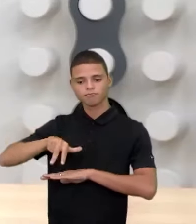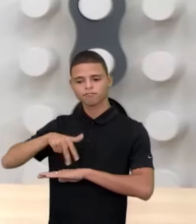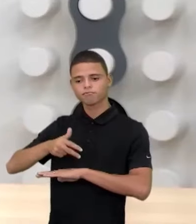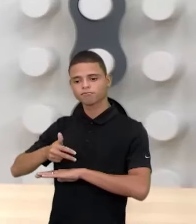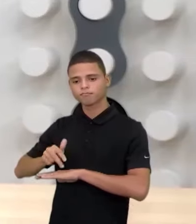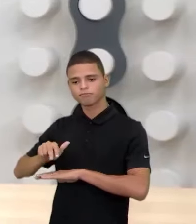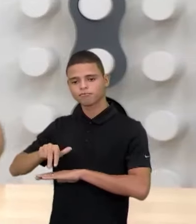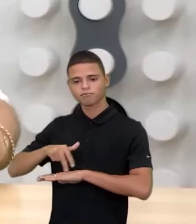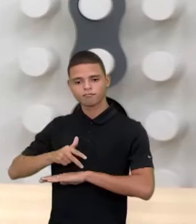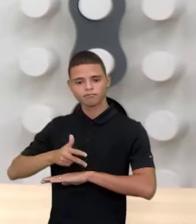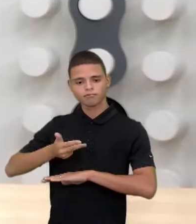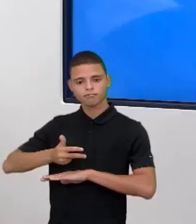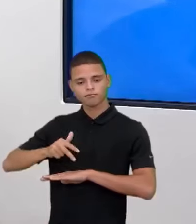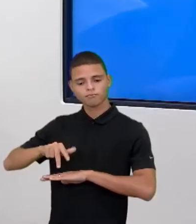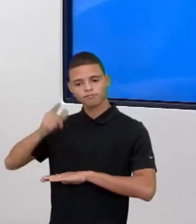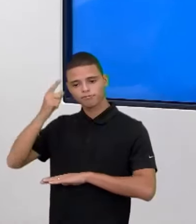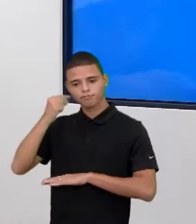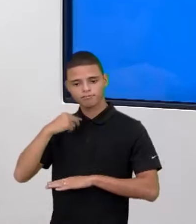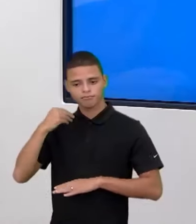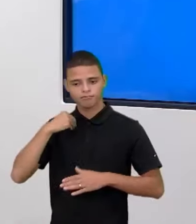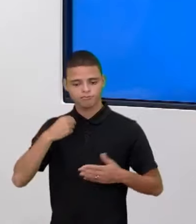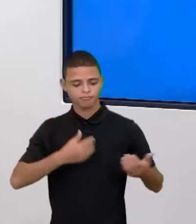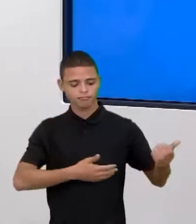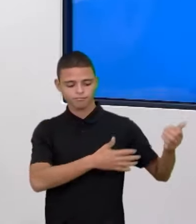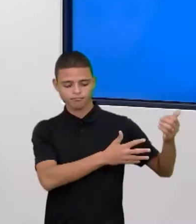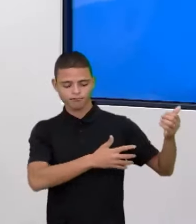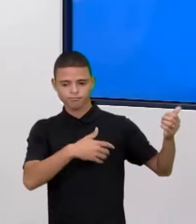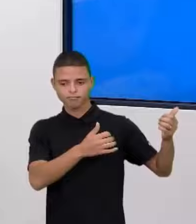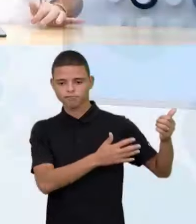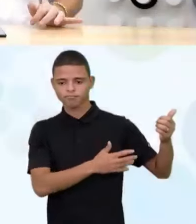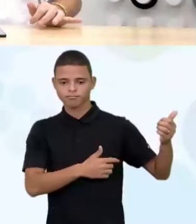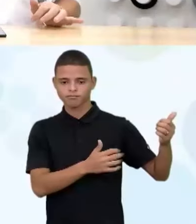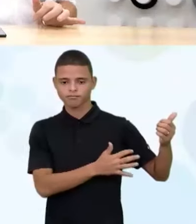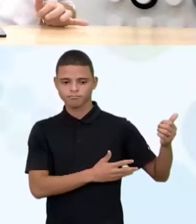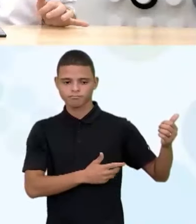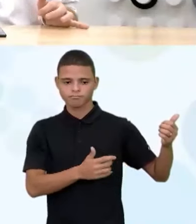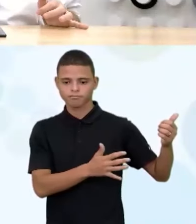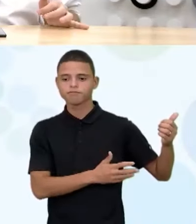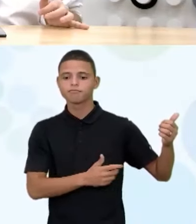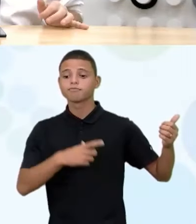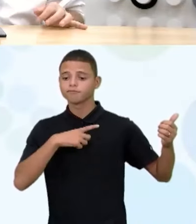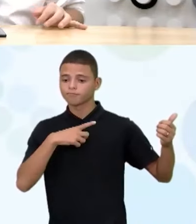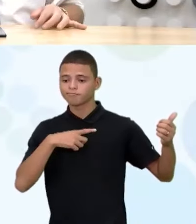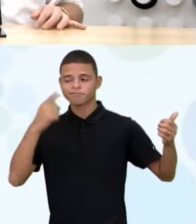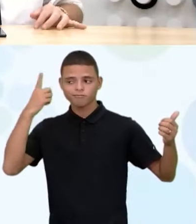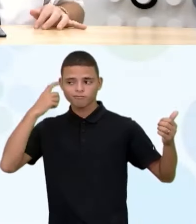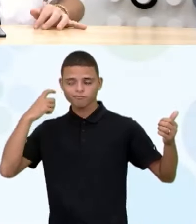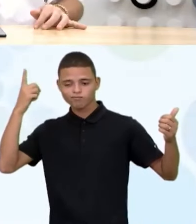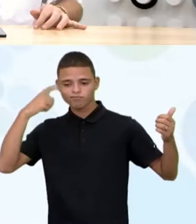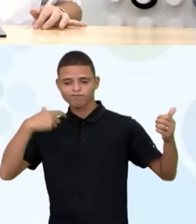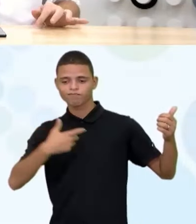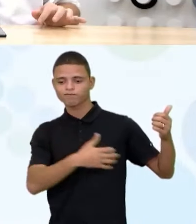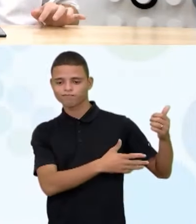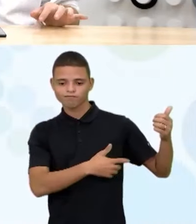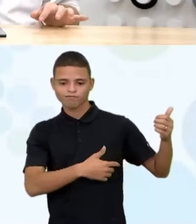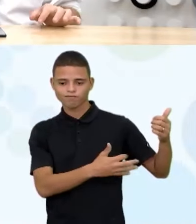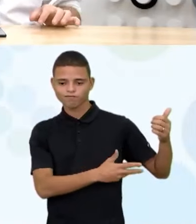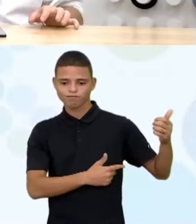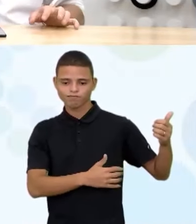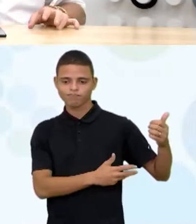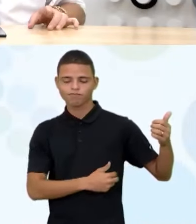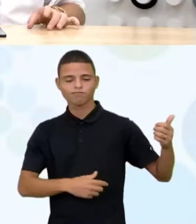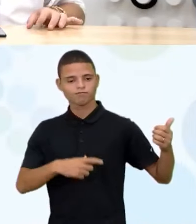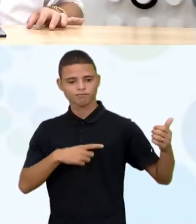Então nós estamos ouvindo o contrabaixo tocando, e esse contrabaixo ele está fazendo uma percussão. Então o músico ele toca o contrabaixo, mas ele dá